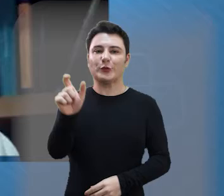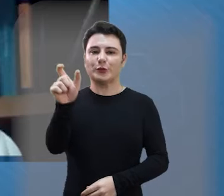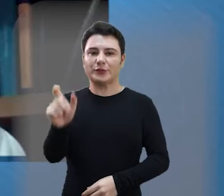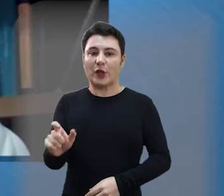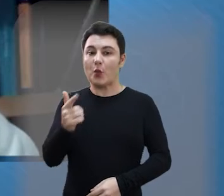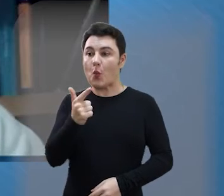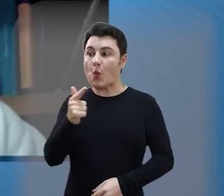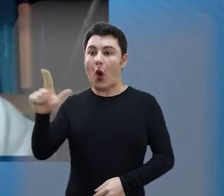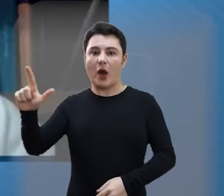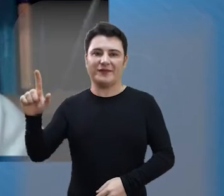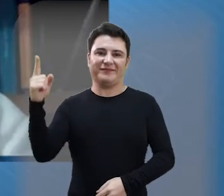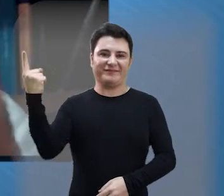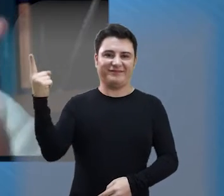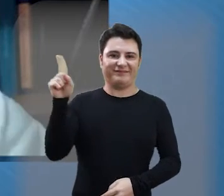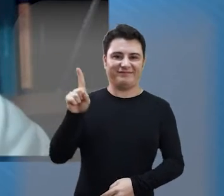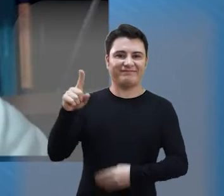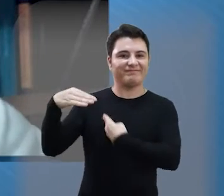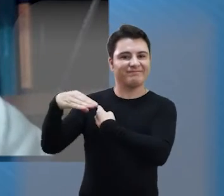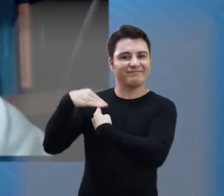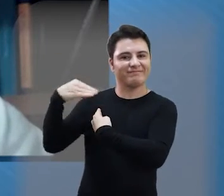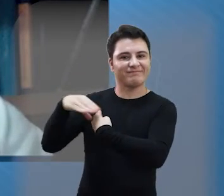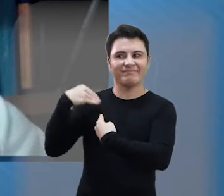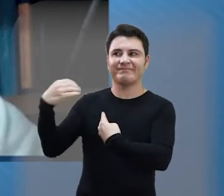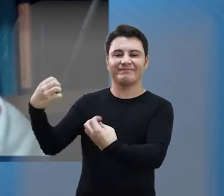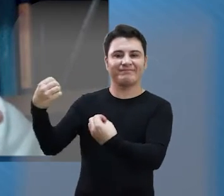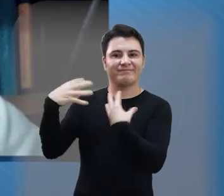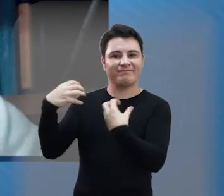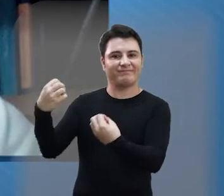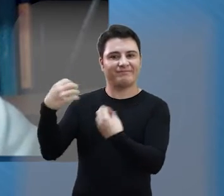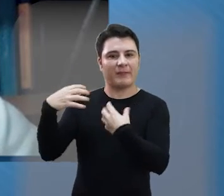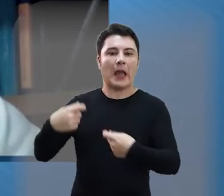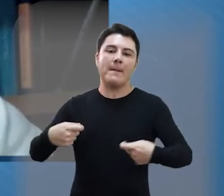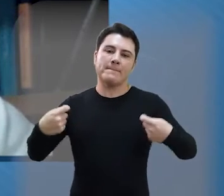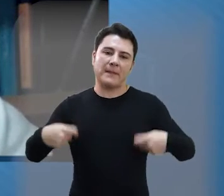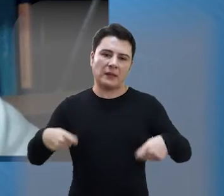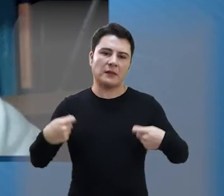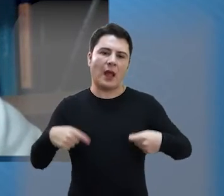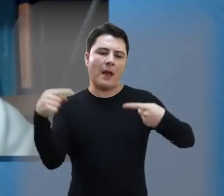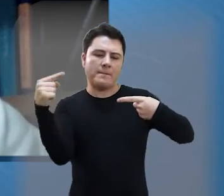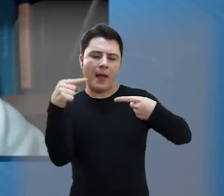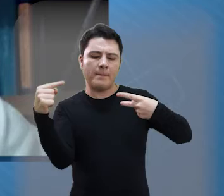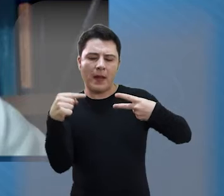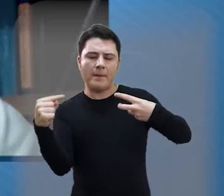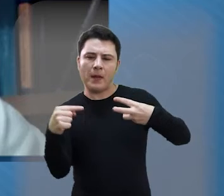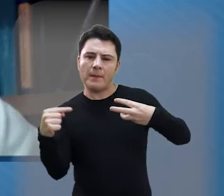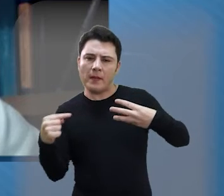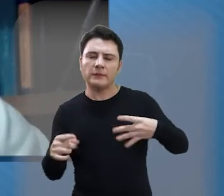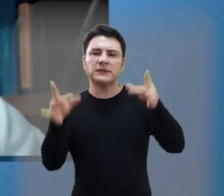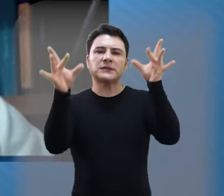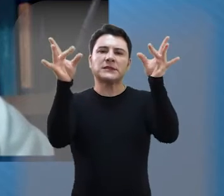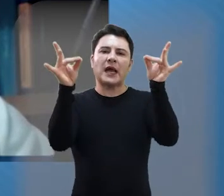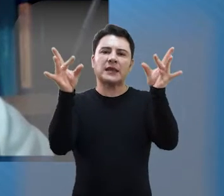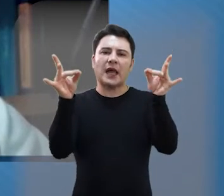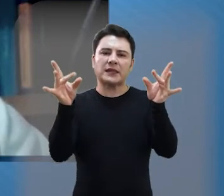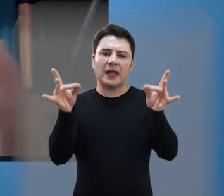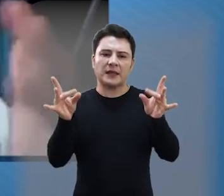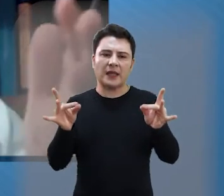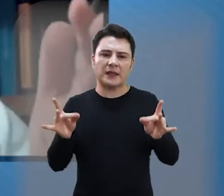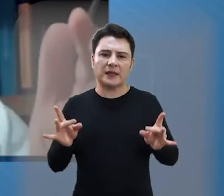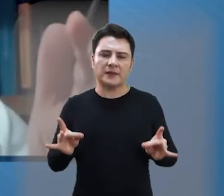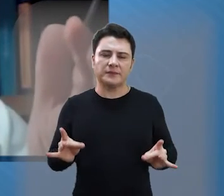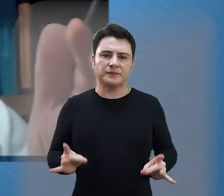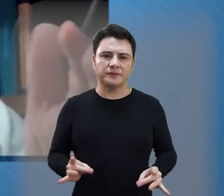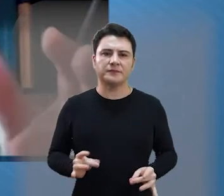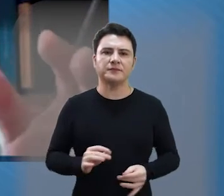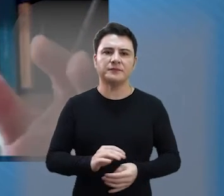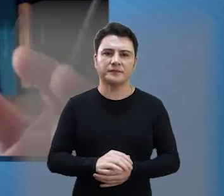constrói uma ponte. Você vai ter que ter alguém com conhecimento prévio para te direcionar, né, aqueles